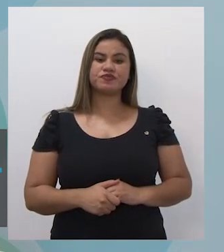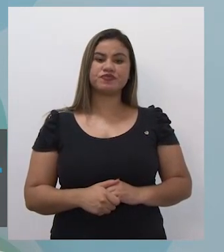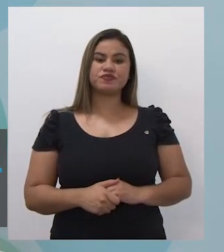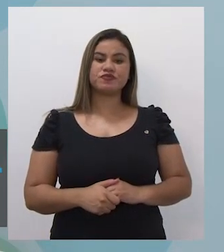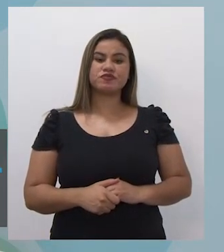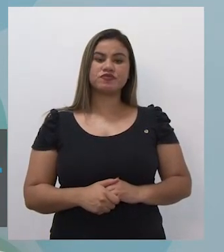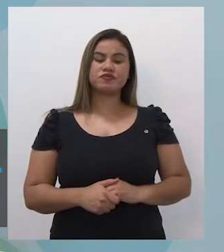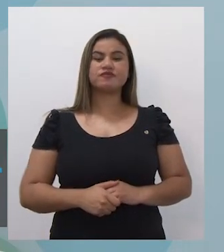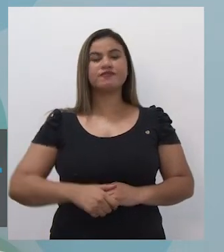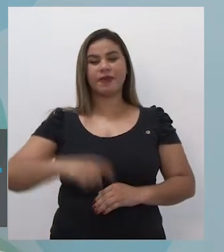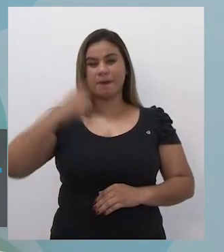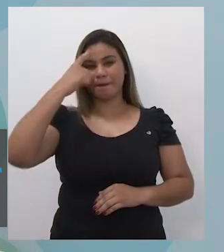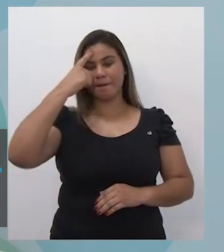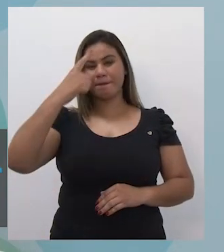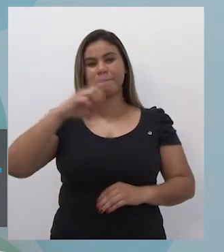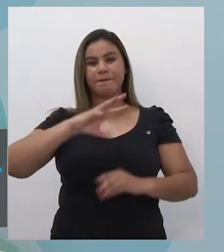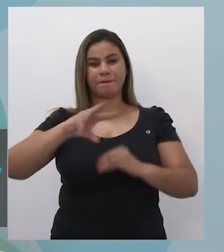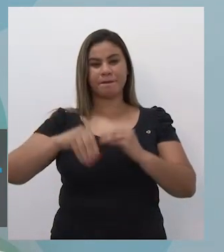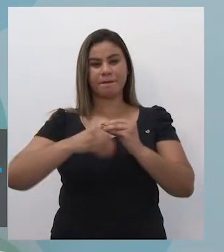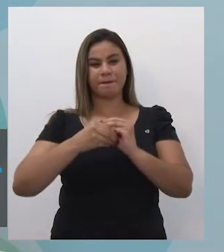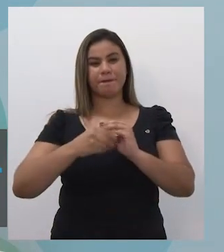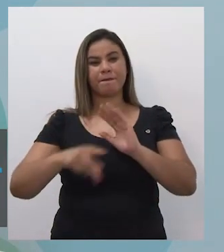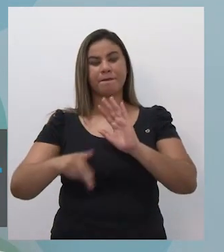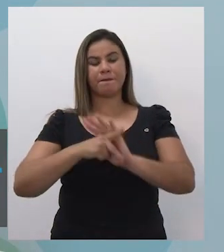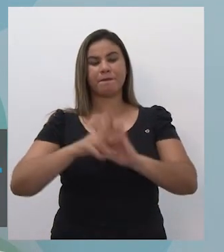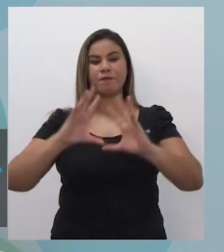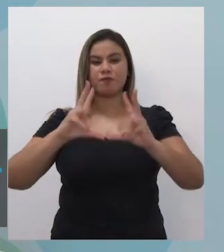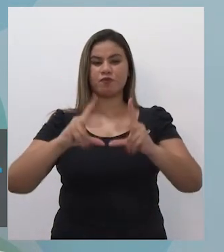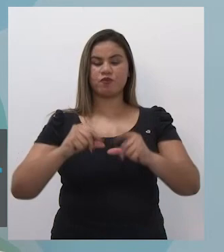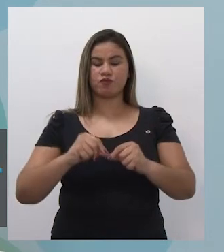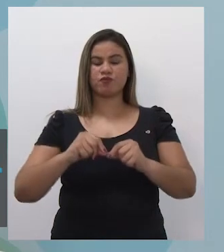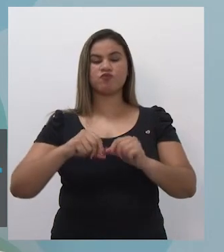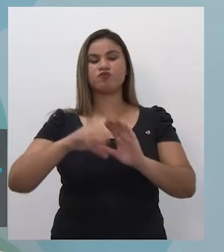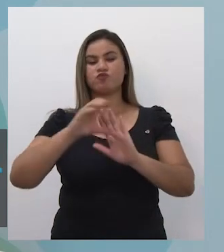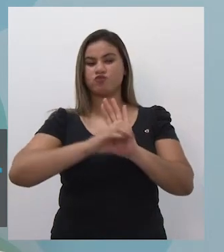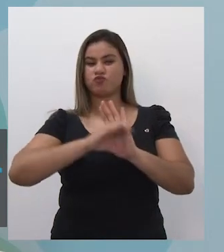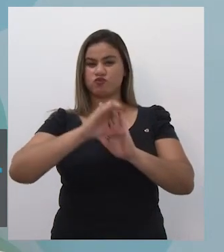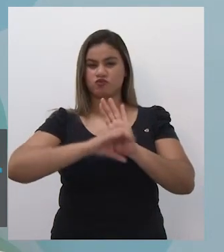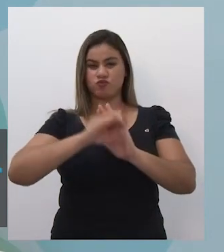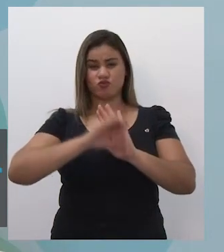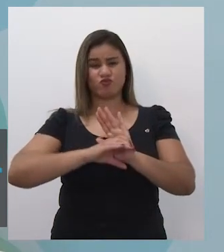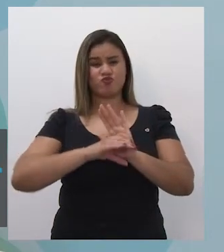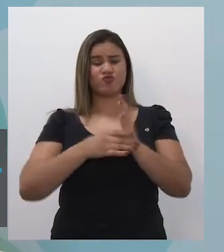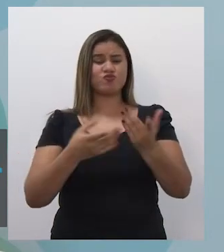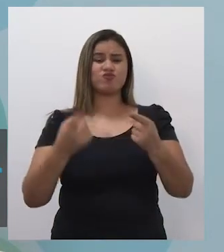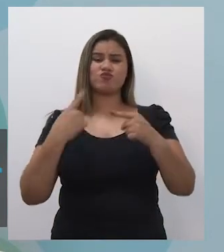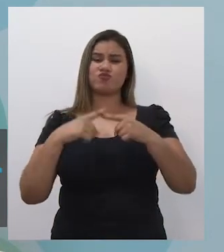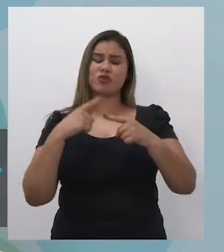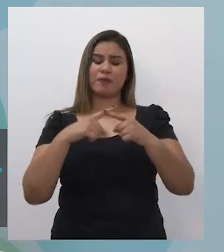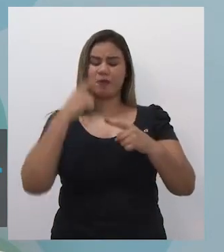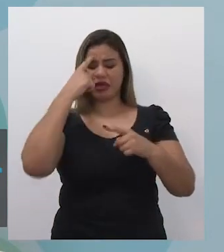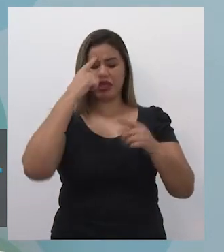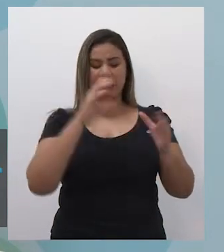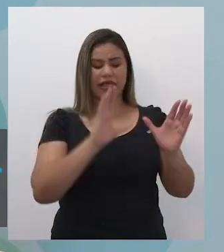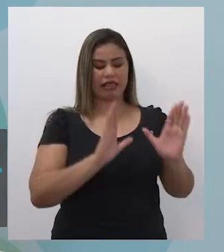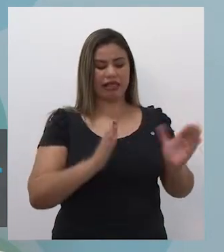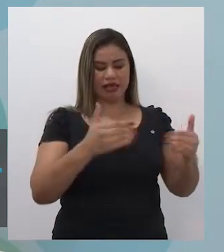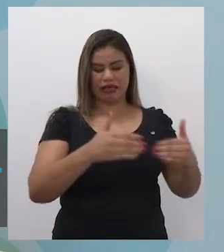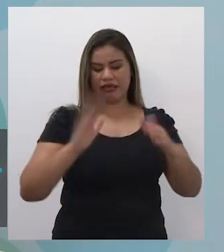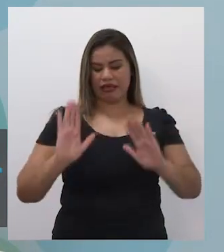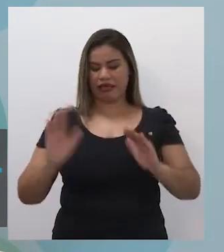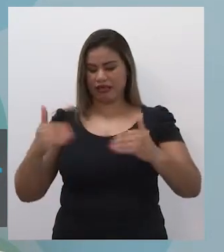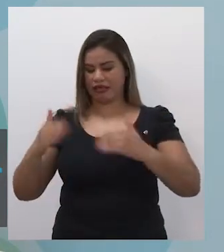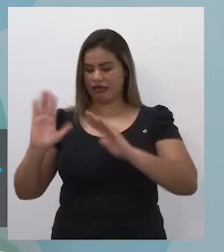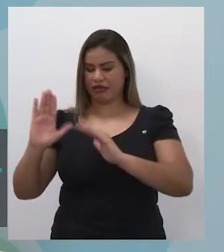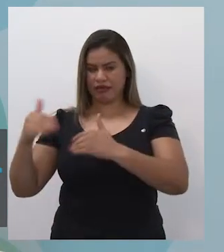A importância da integração ali de todos os componentes, né? Porque eles não estão separados em caixinhas, né? Eu não posso separar